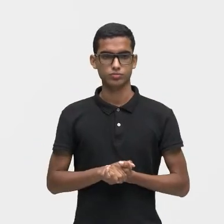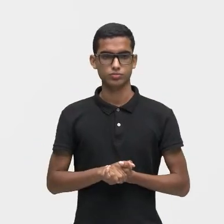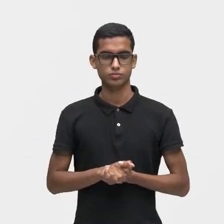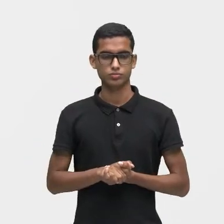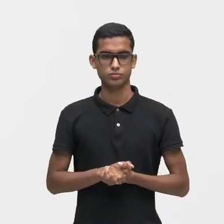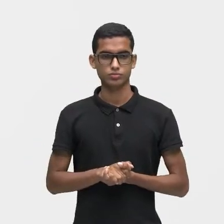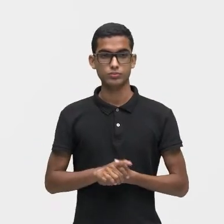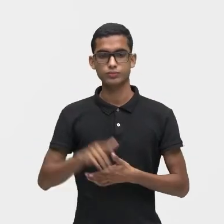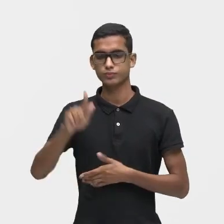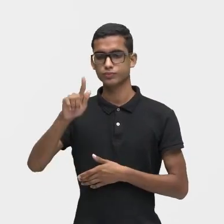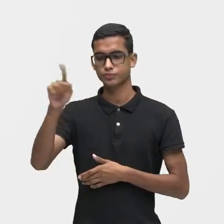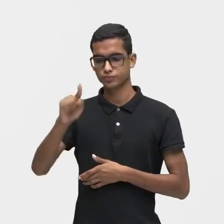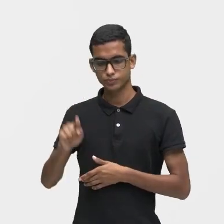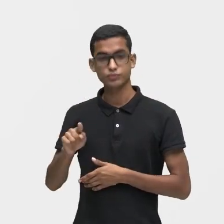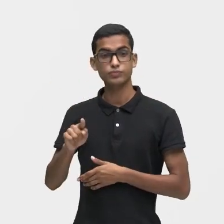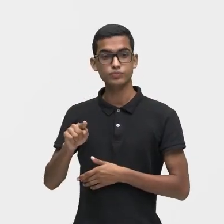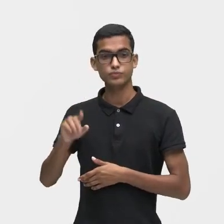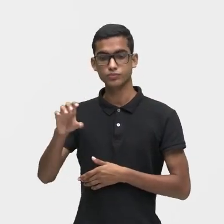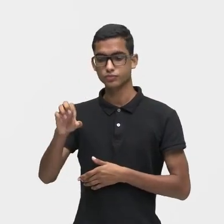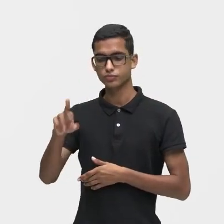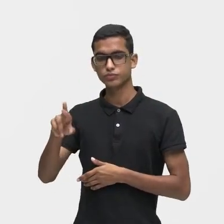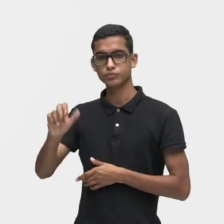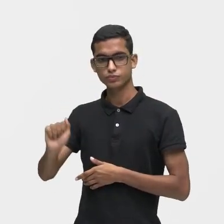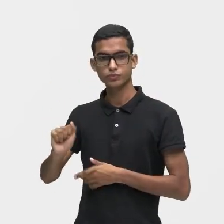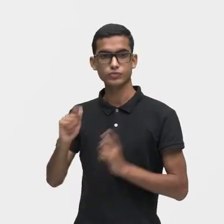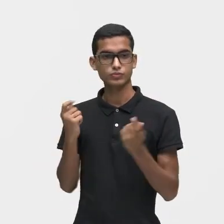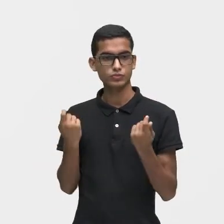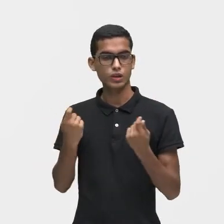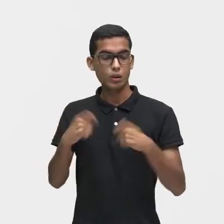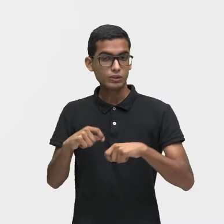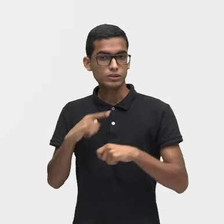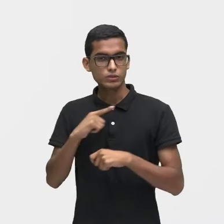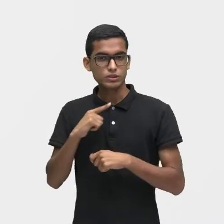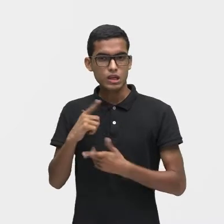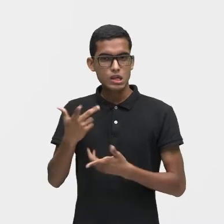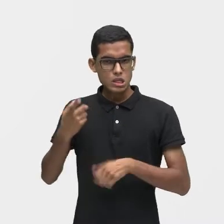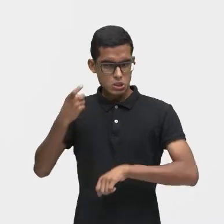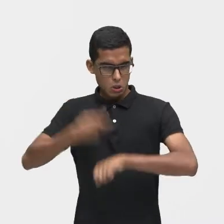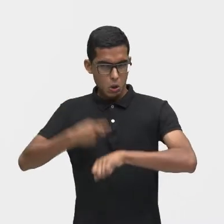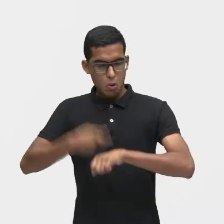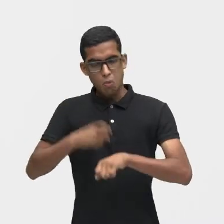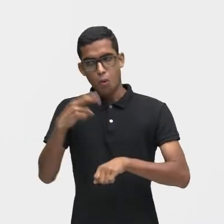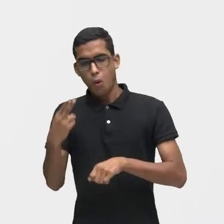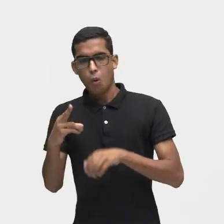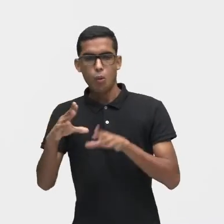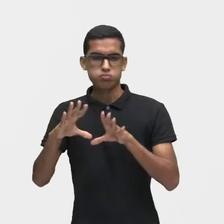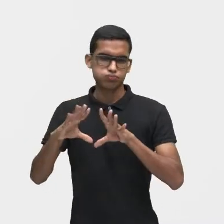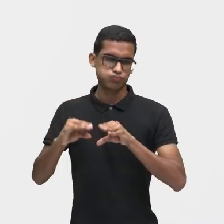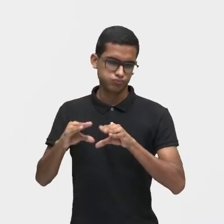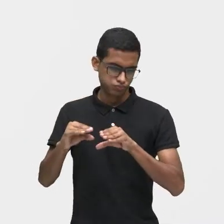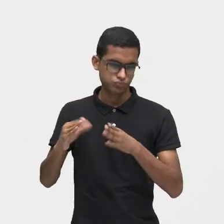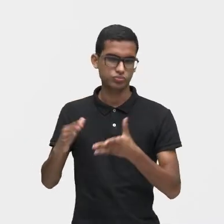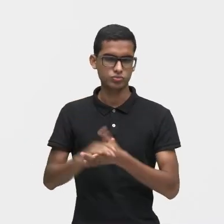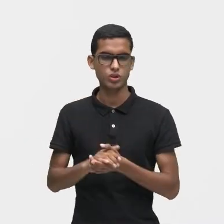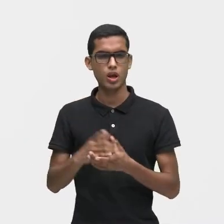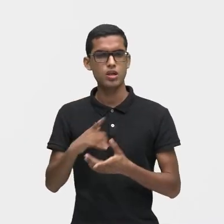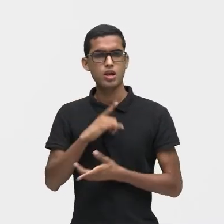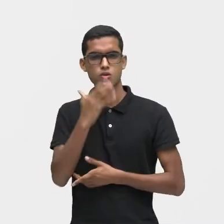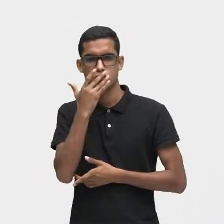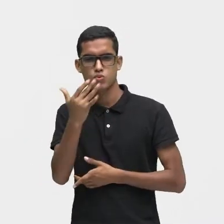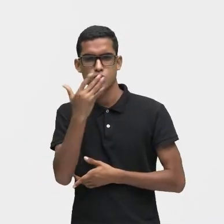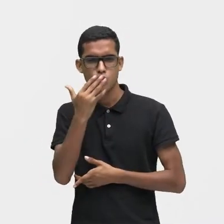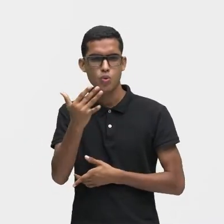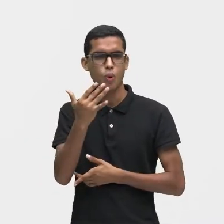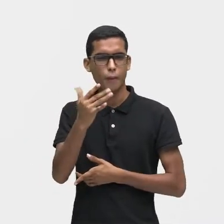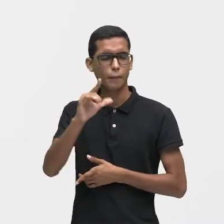O lápis de cera pode ser duros ou macios e é de cores mais ou menos intensas e permite a aplicação de